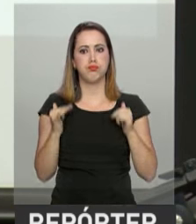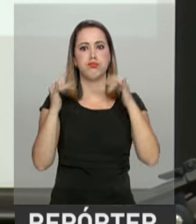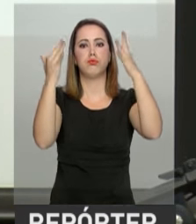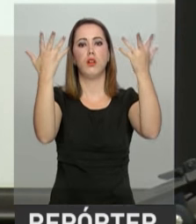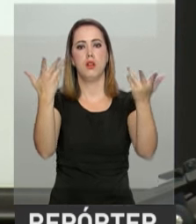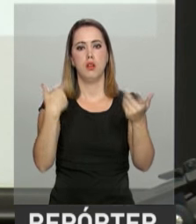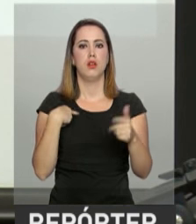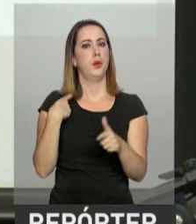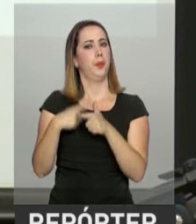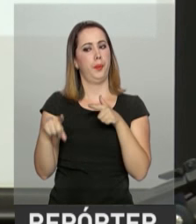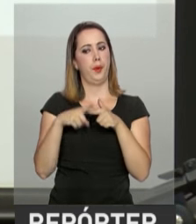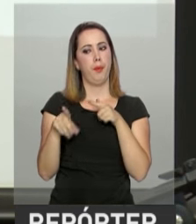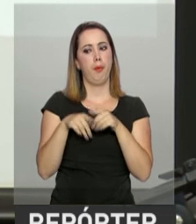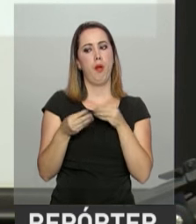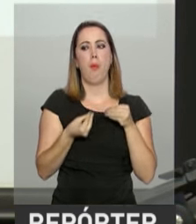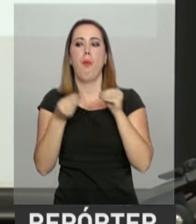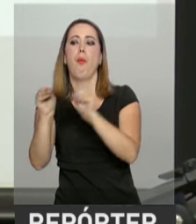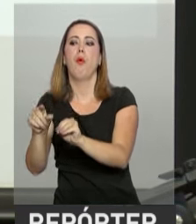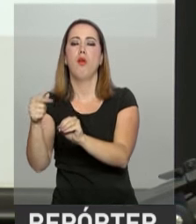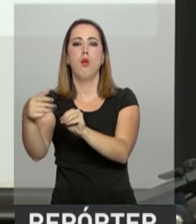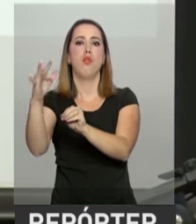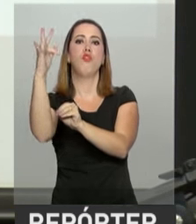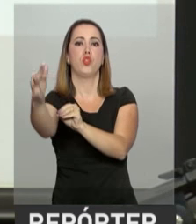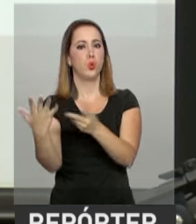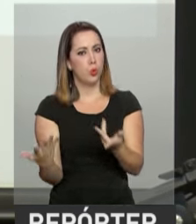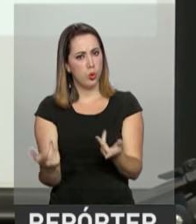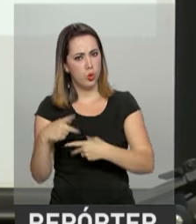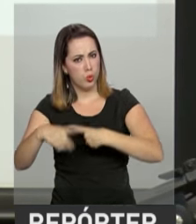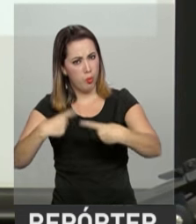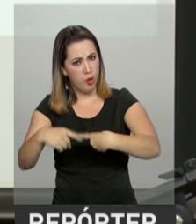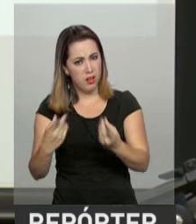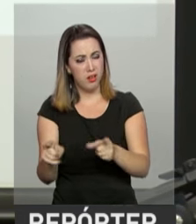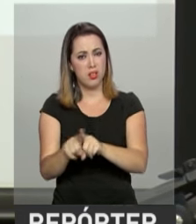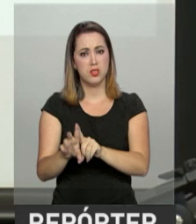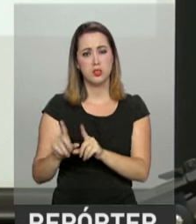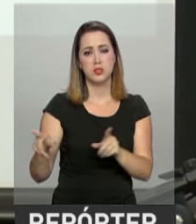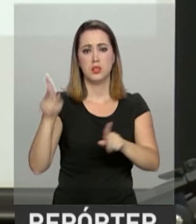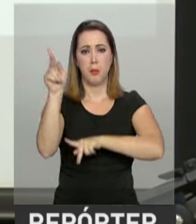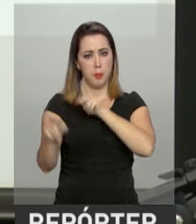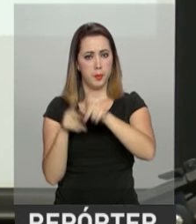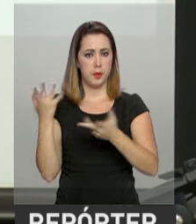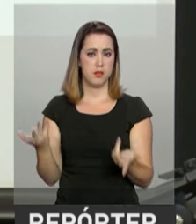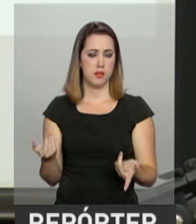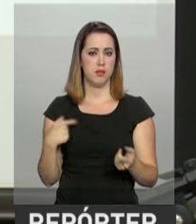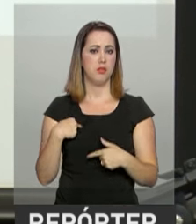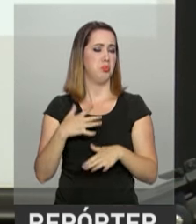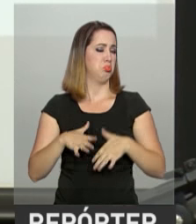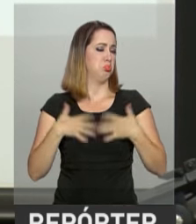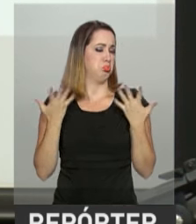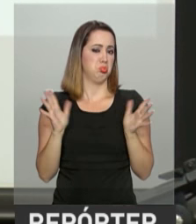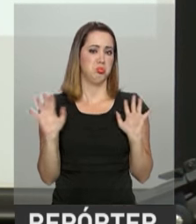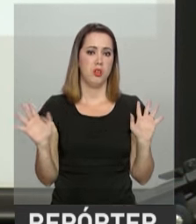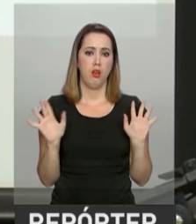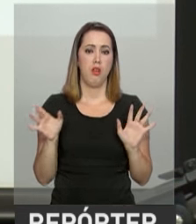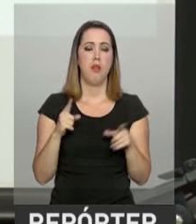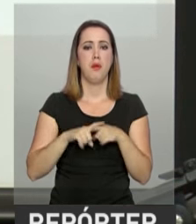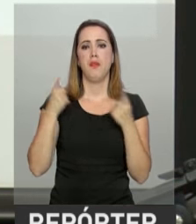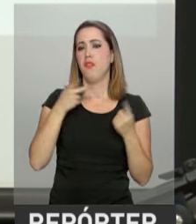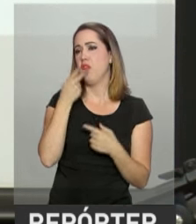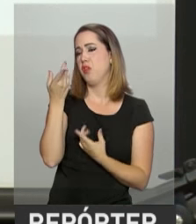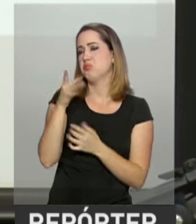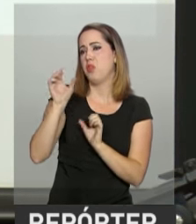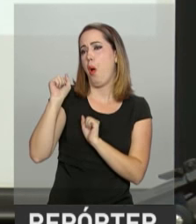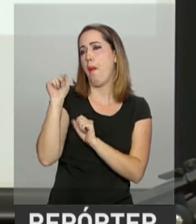deixasse um desastre para as futuras gerações de políticos e de brasileiros para mim seria extremamente confortável que eu disse não